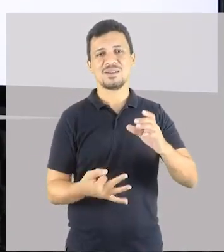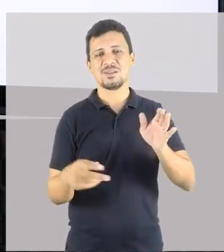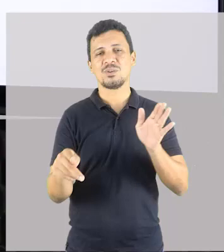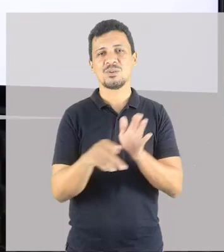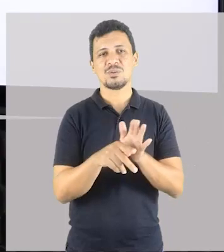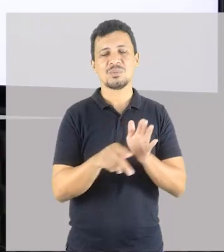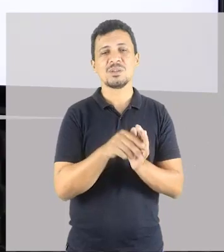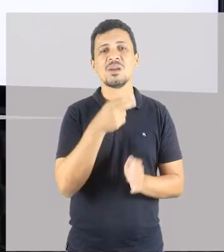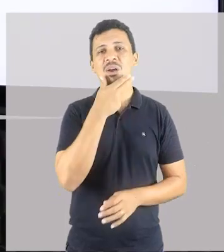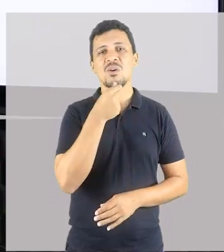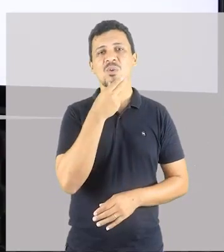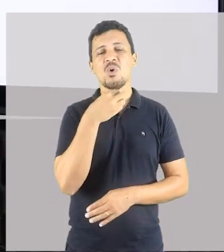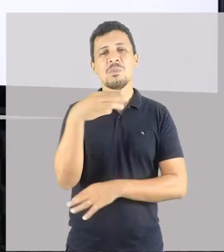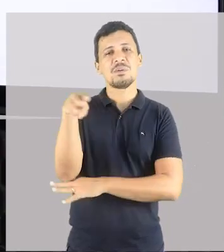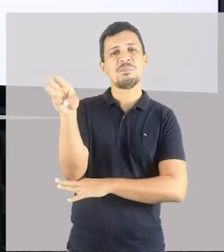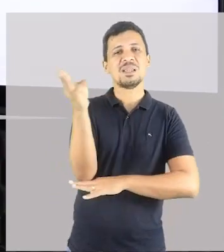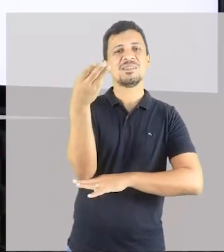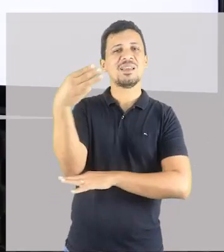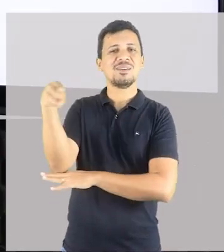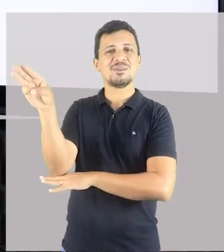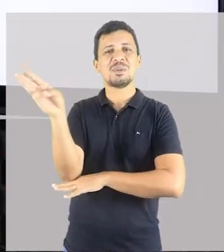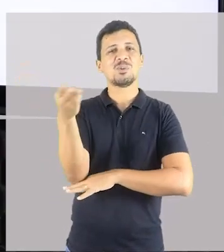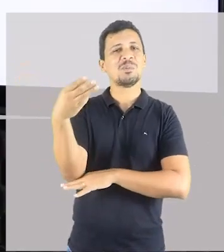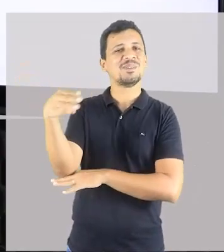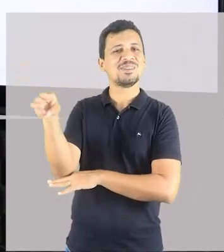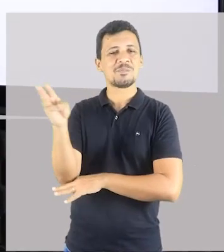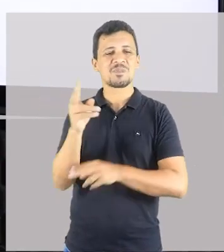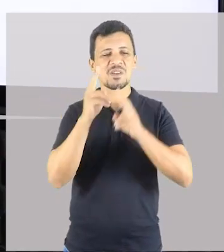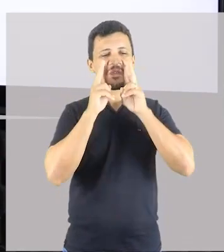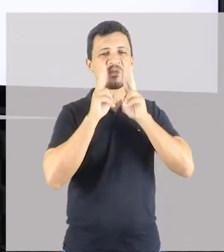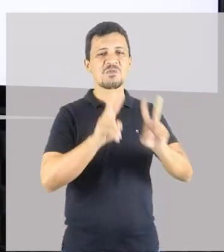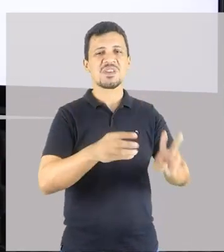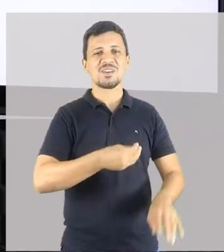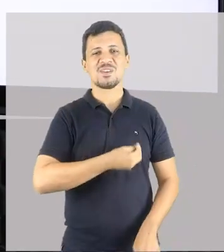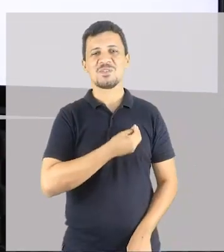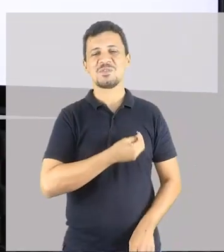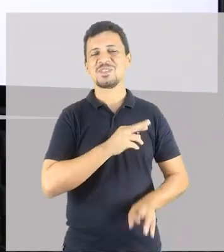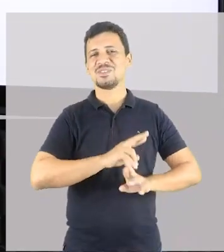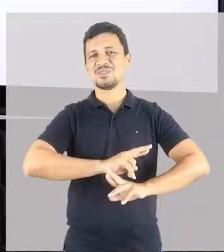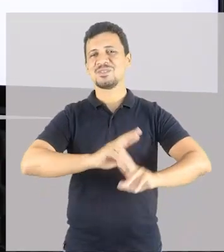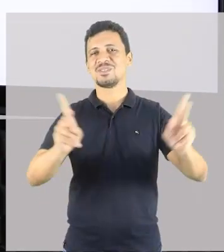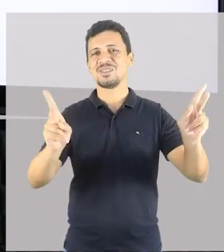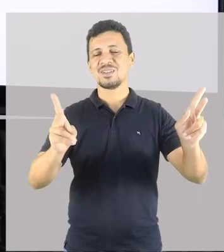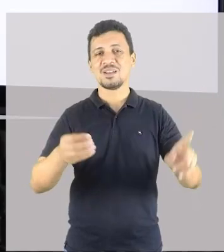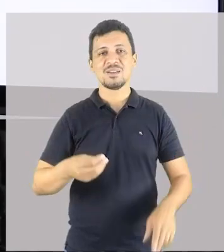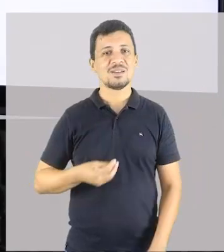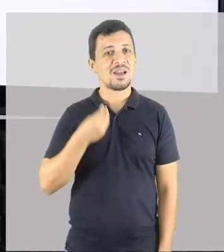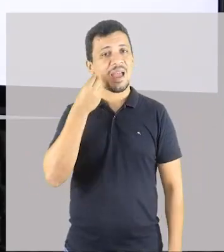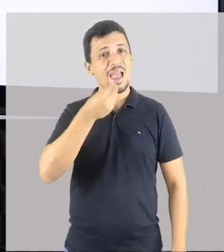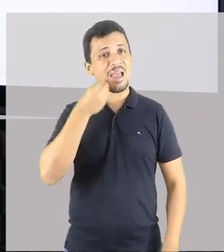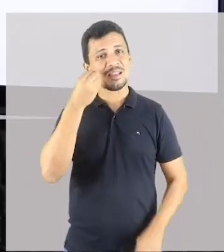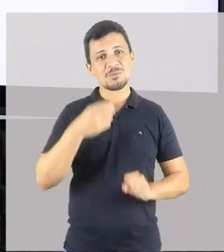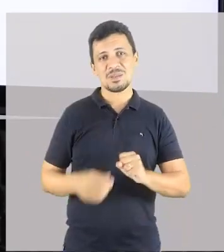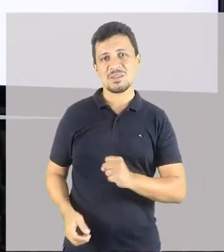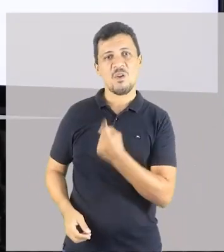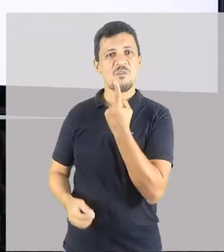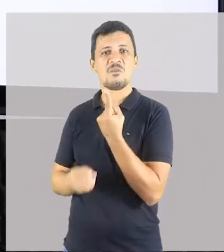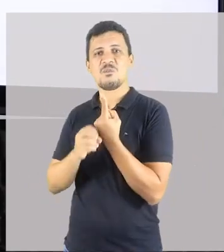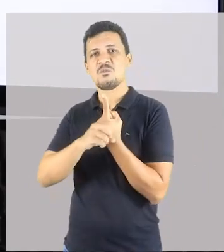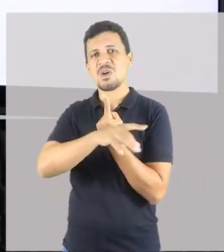Manuel Bandeira, como essa possibilidade de ver a vida de forma diferente. Experimentação das vanguardas, né? O que seria